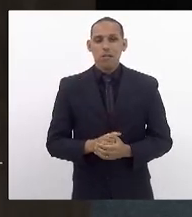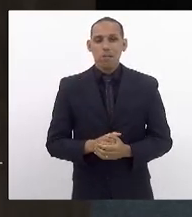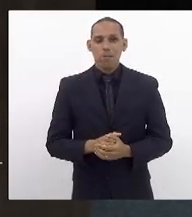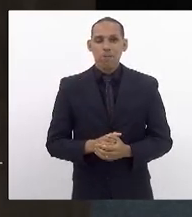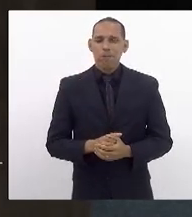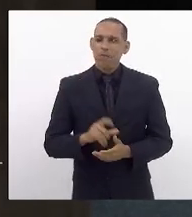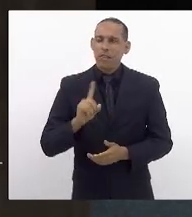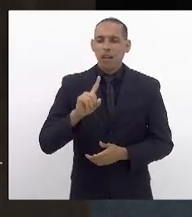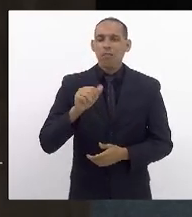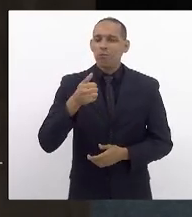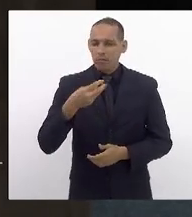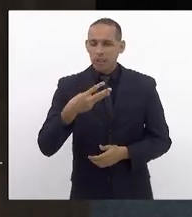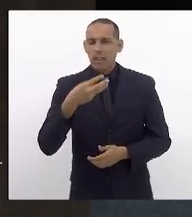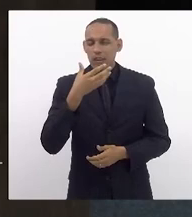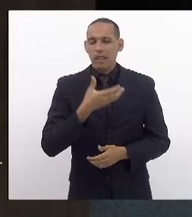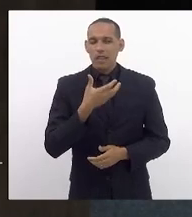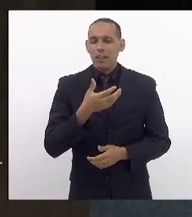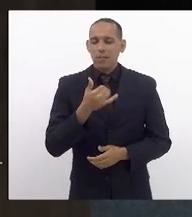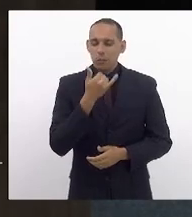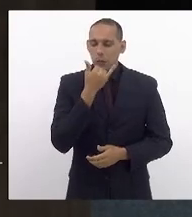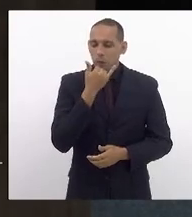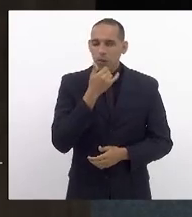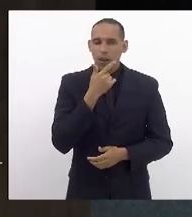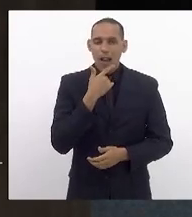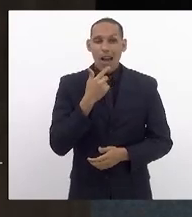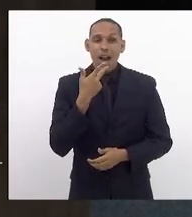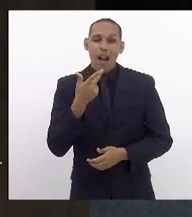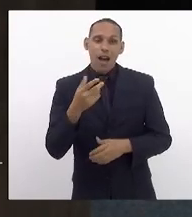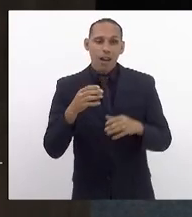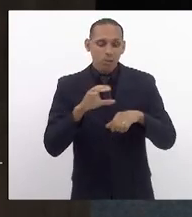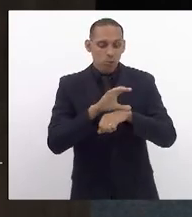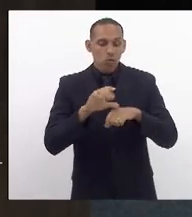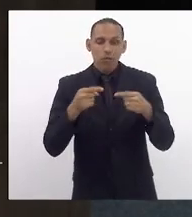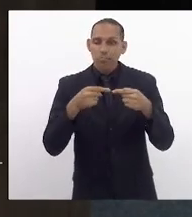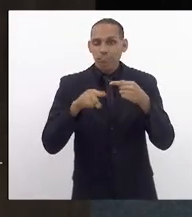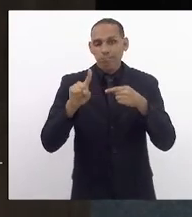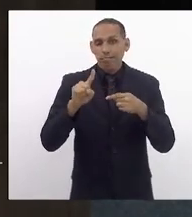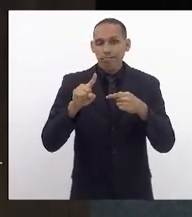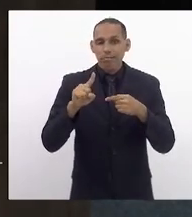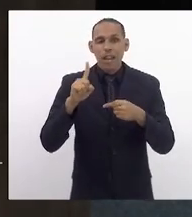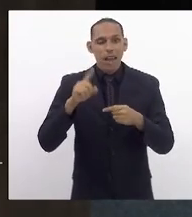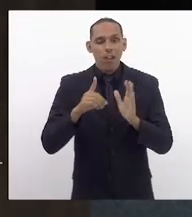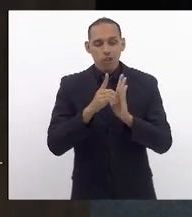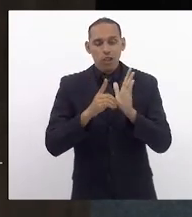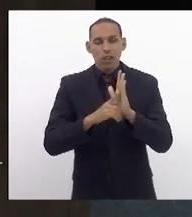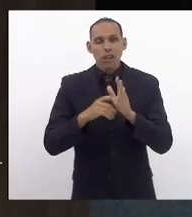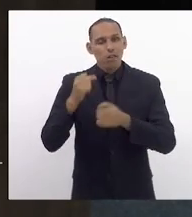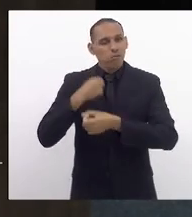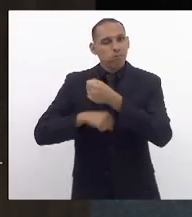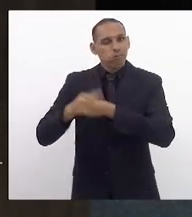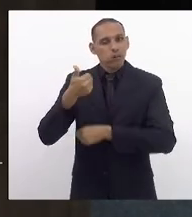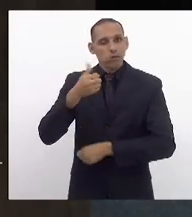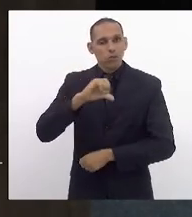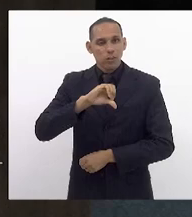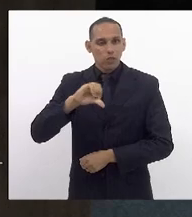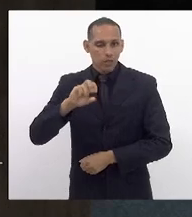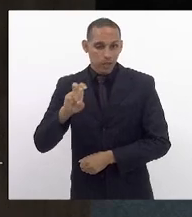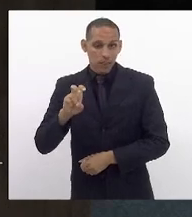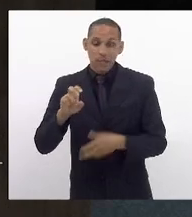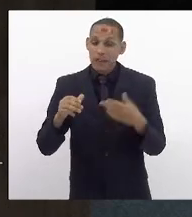13 de dezembro, desculpe, declarou a inconstitucionalidade do decreto de 95. Então, no